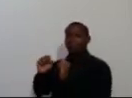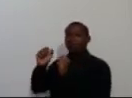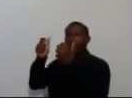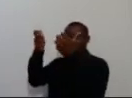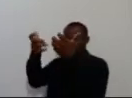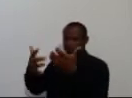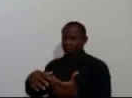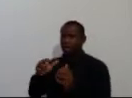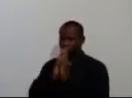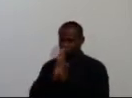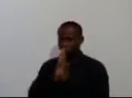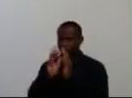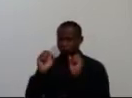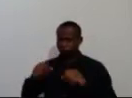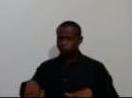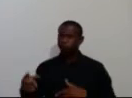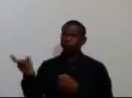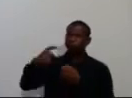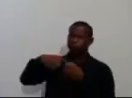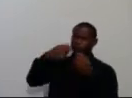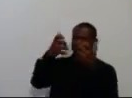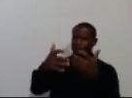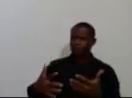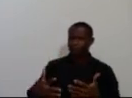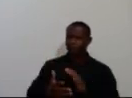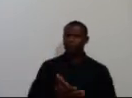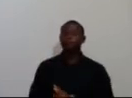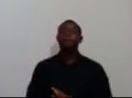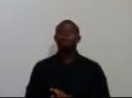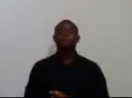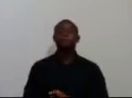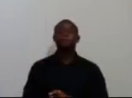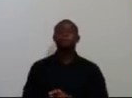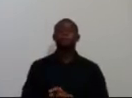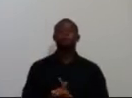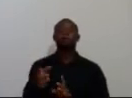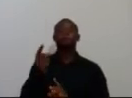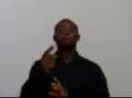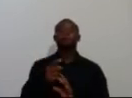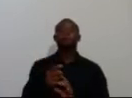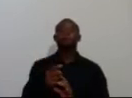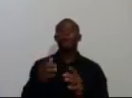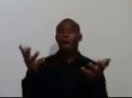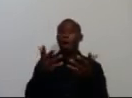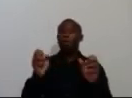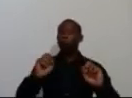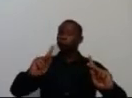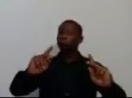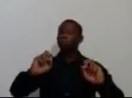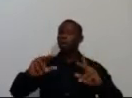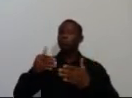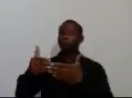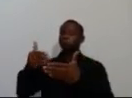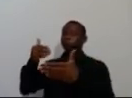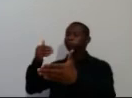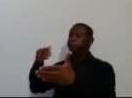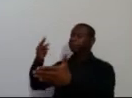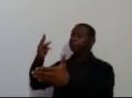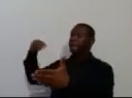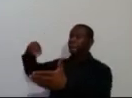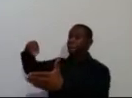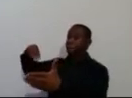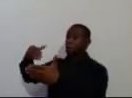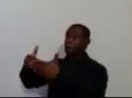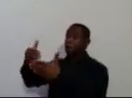cá. Ok, agora está ok. O que, nós podemos fazer para melhorar? Não, agora está ok. Estamos ouvindo? Agora está ok, mas